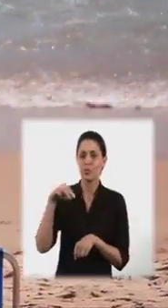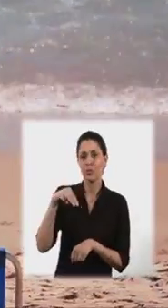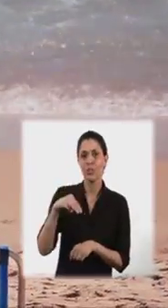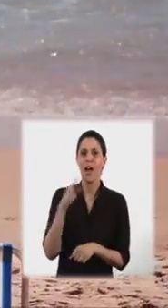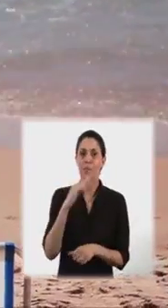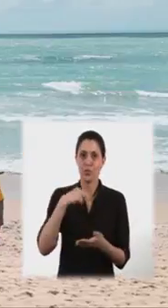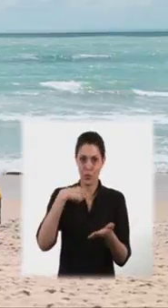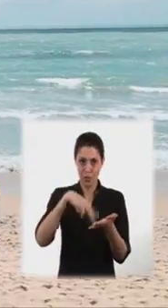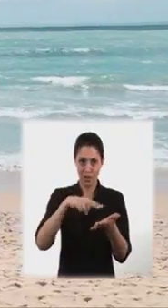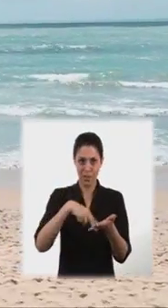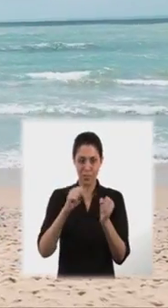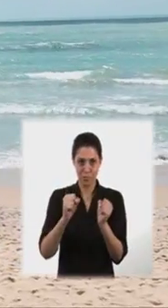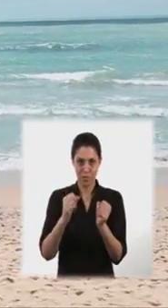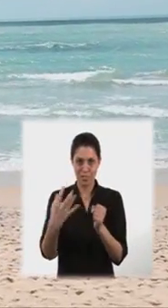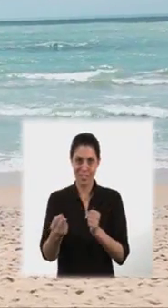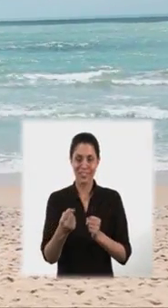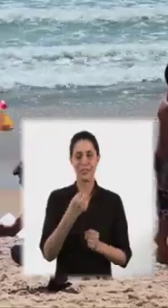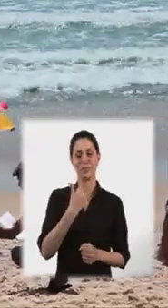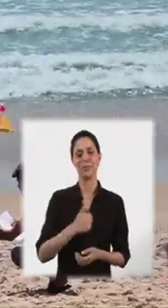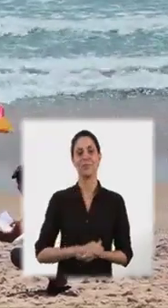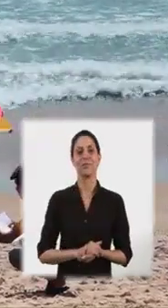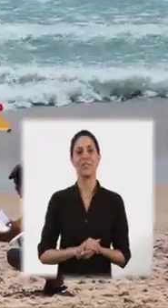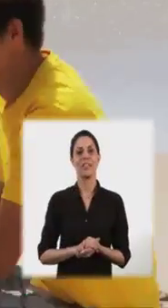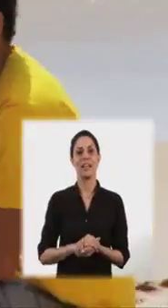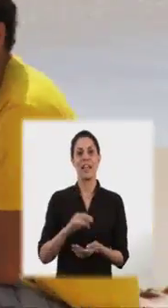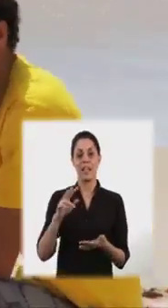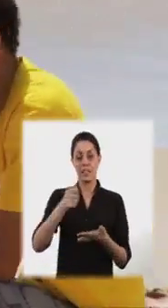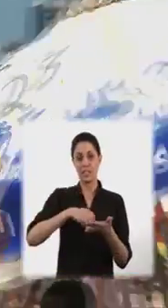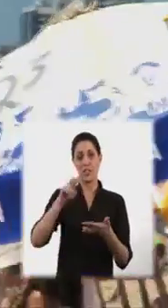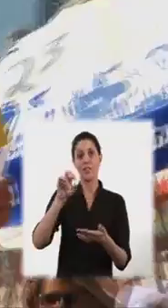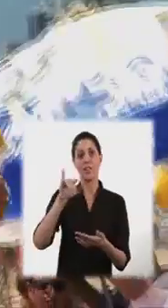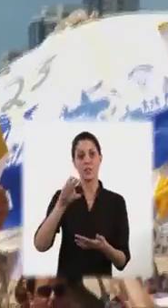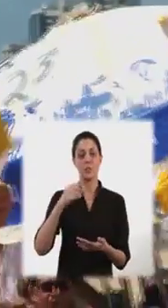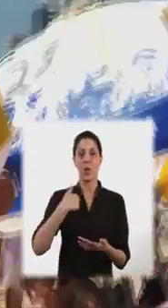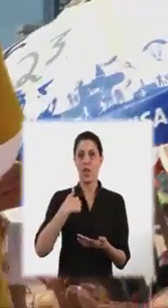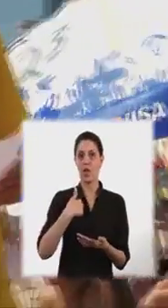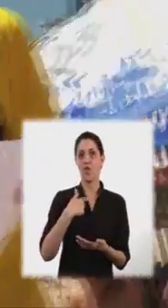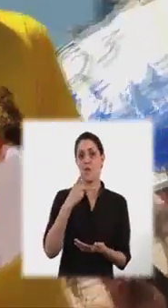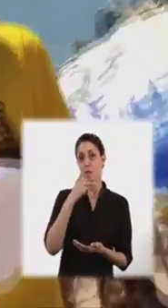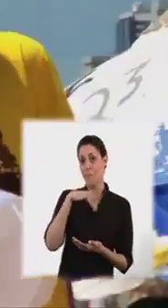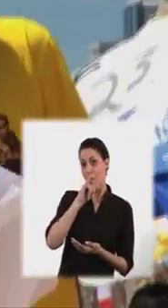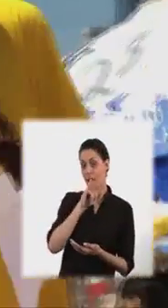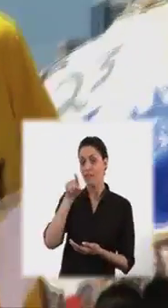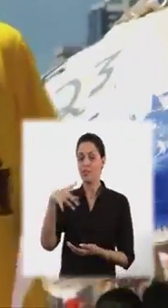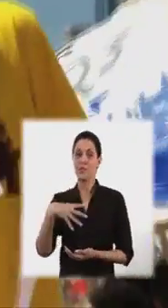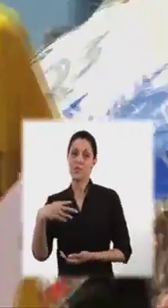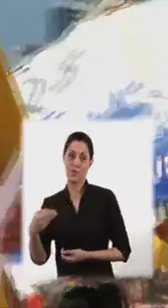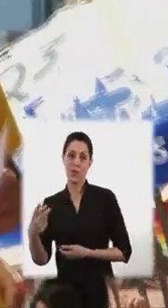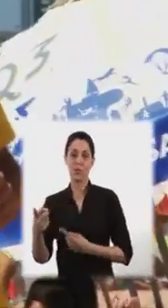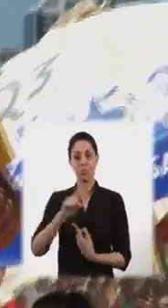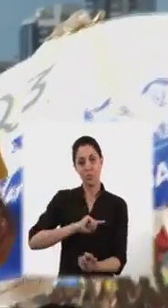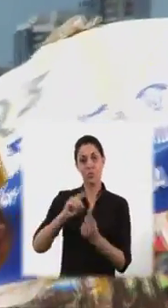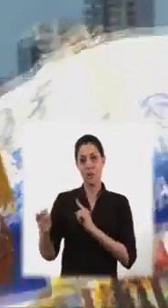ler um textinho aqui rapidinho? Se possível, tudo bom? Esse texto é de Veríssimo, chama Duas Peças. Vou fazer a parte do pai e você o da filha, ou senão eu